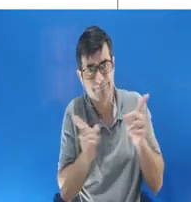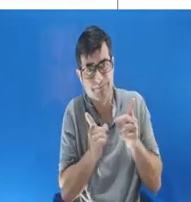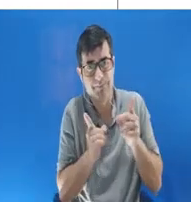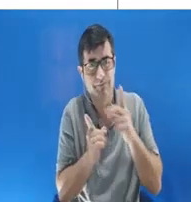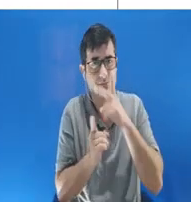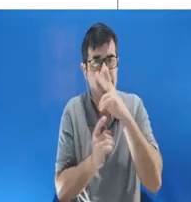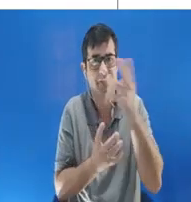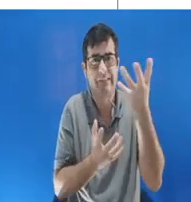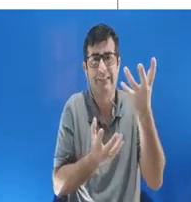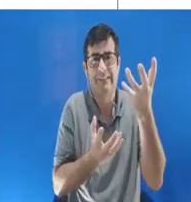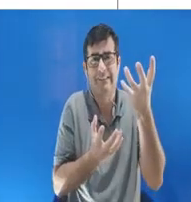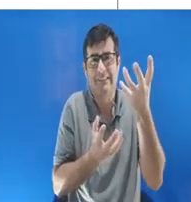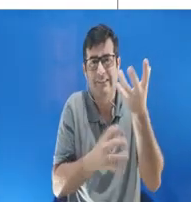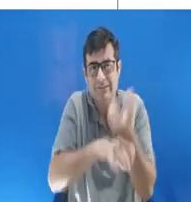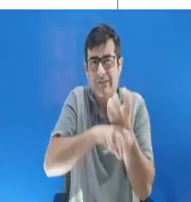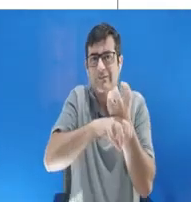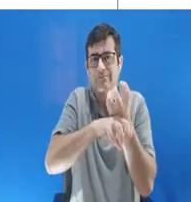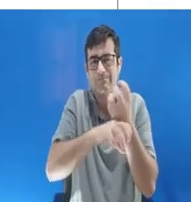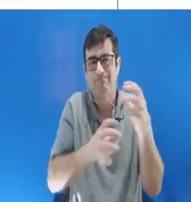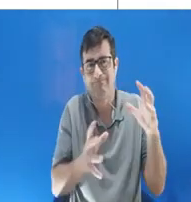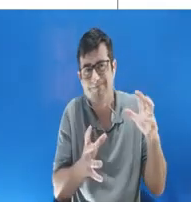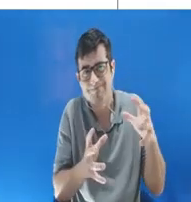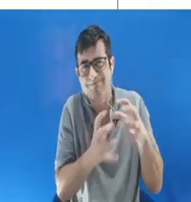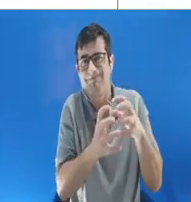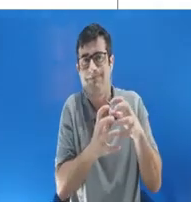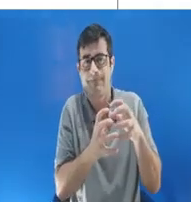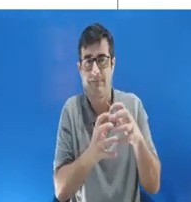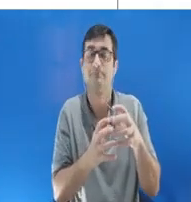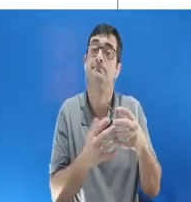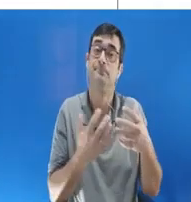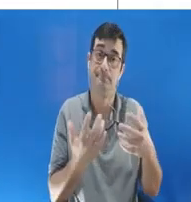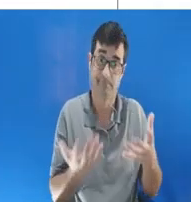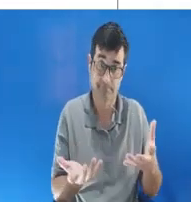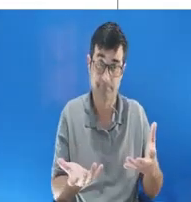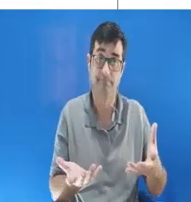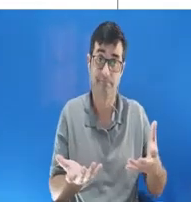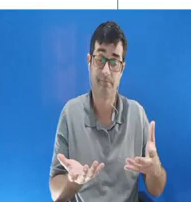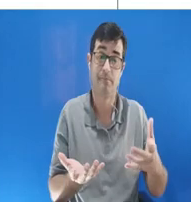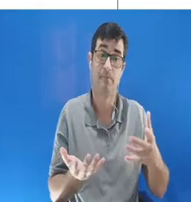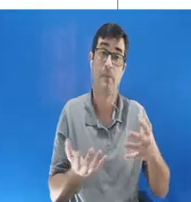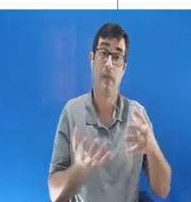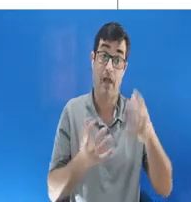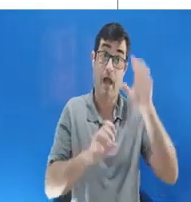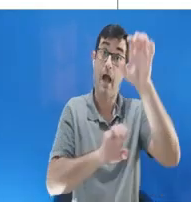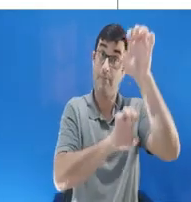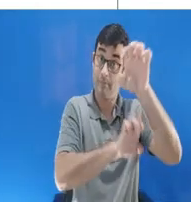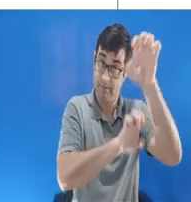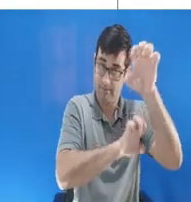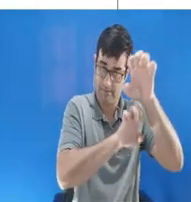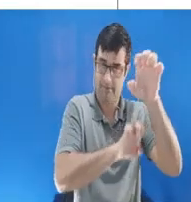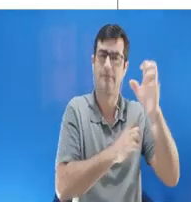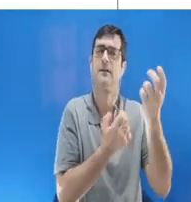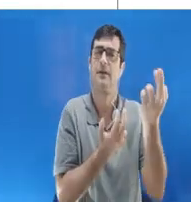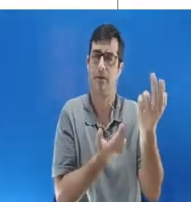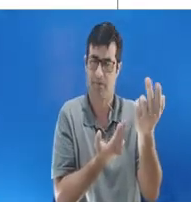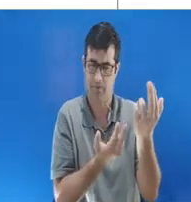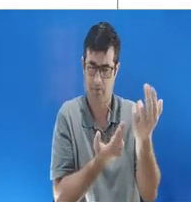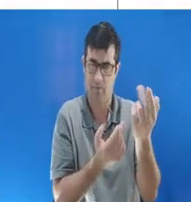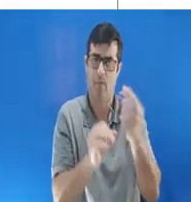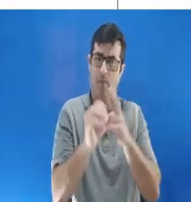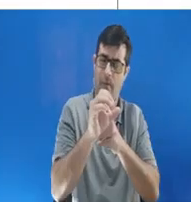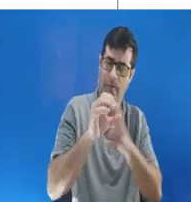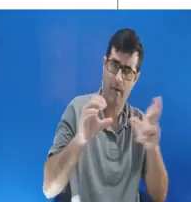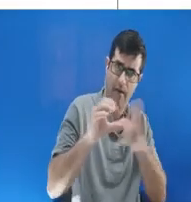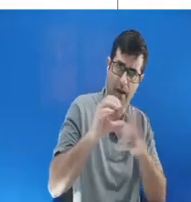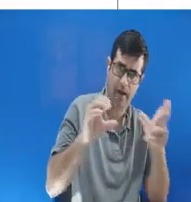contrai. Então, ao longo do meu período, eu vou tendo a blindagem é a mesma, né? Então, a distância